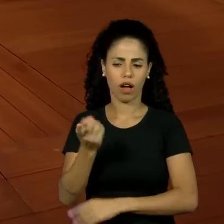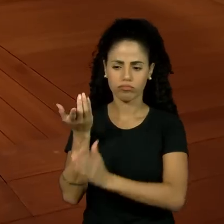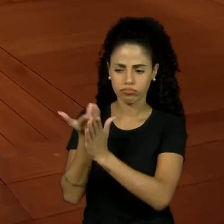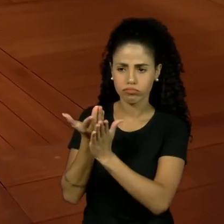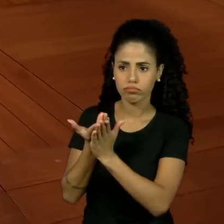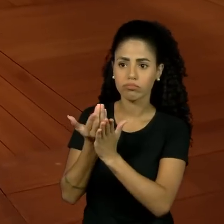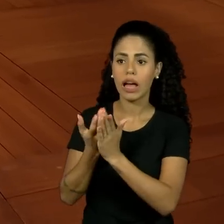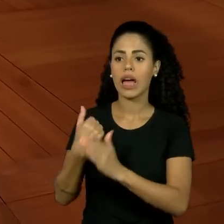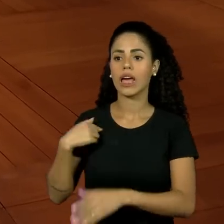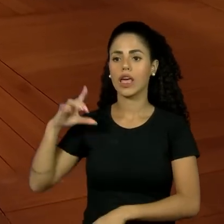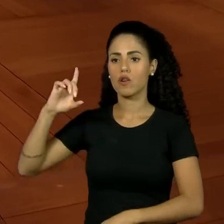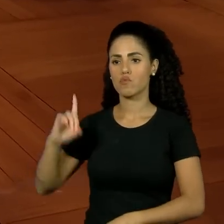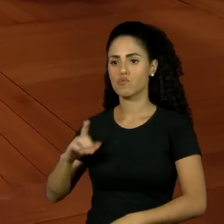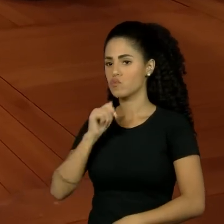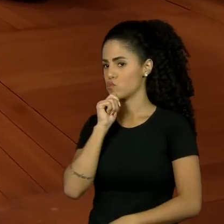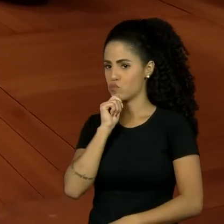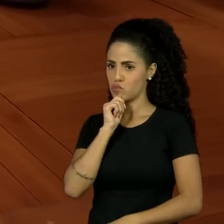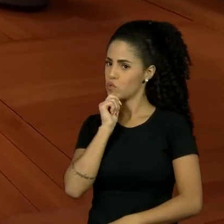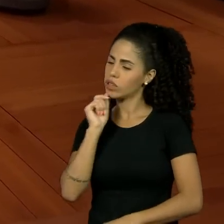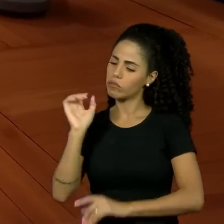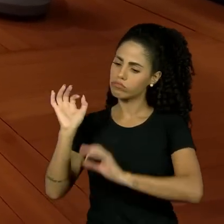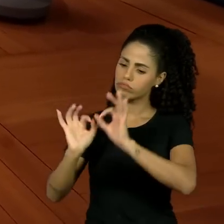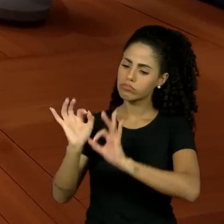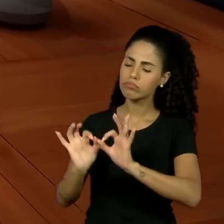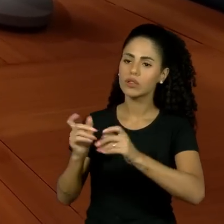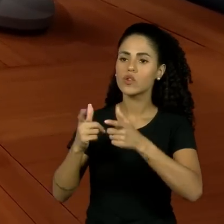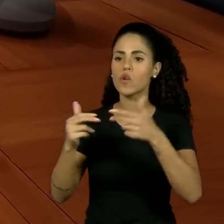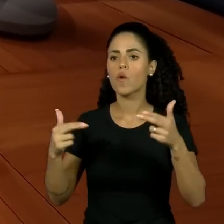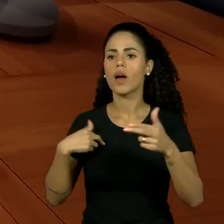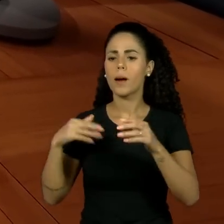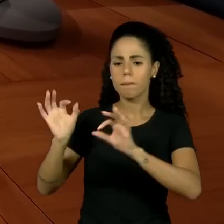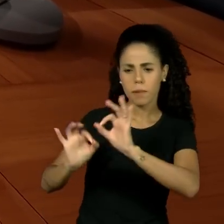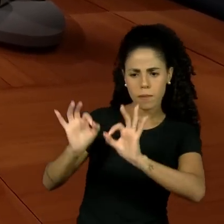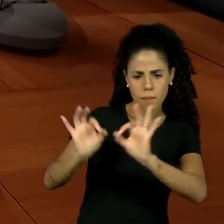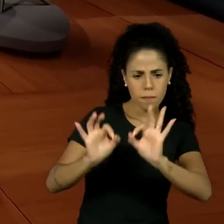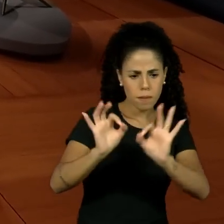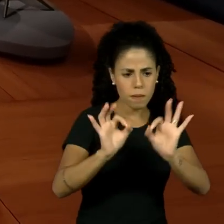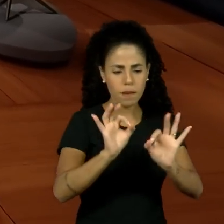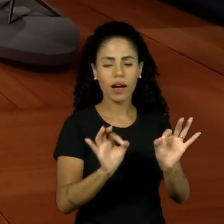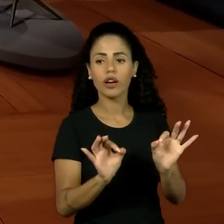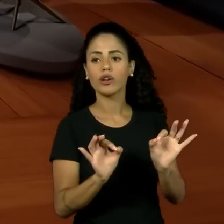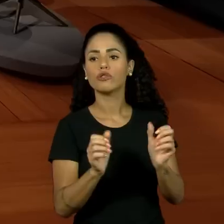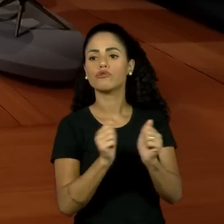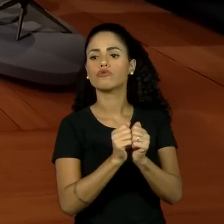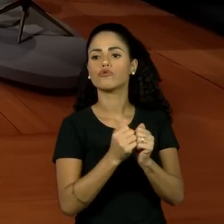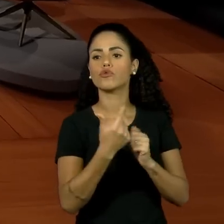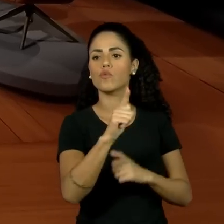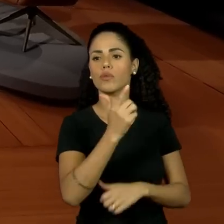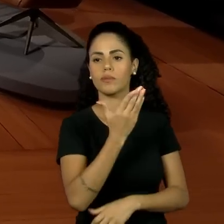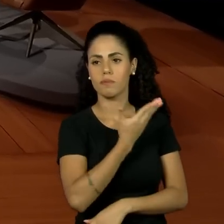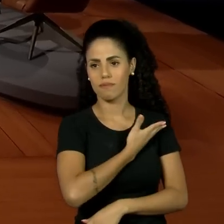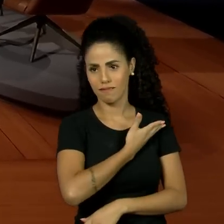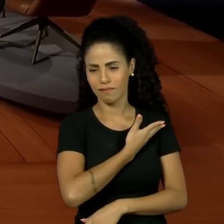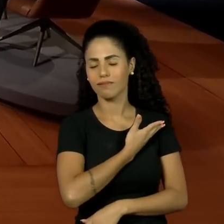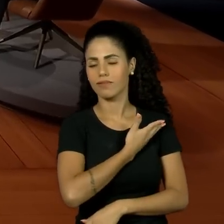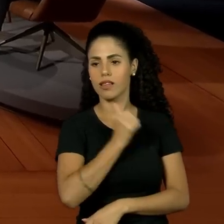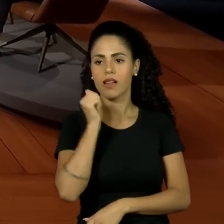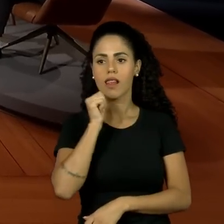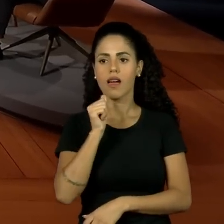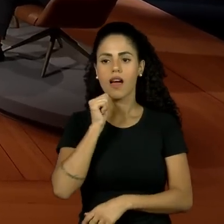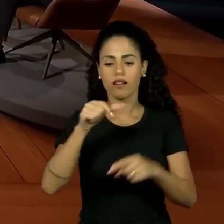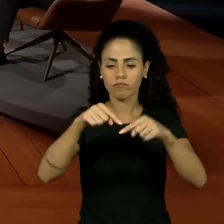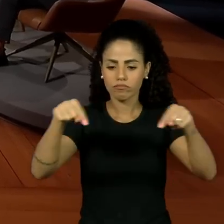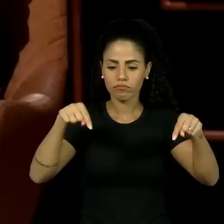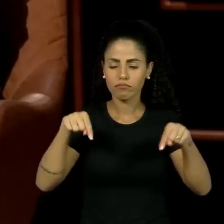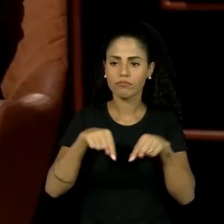não dirigia, mas eu comecei a me produzir. Eu comecei a virar produtor, junto com uma colega minha, Silvia Rezende. Montamos um escritório